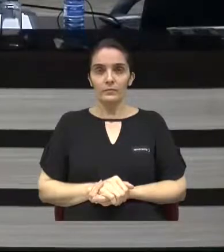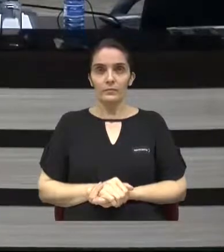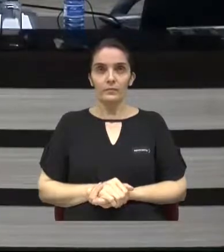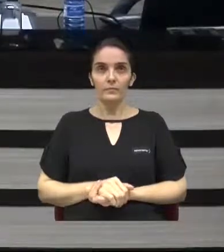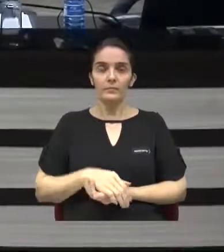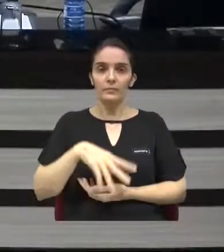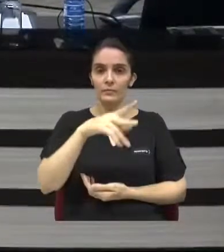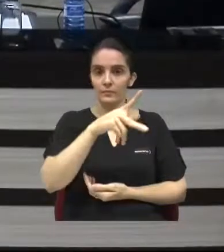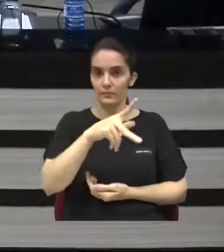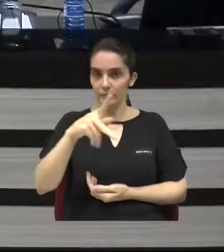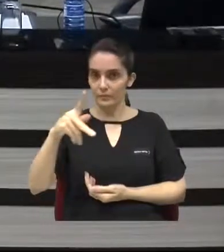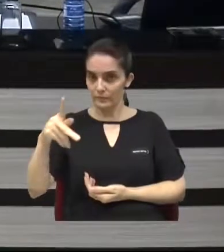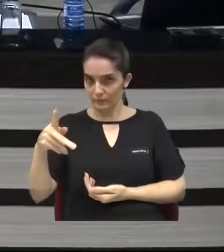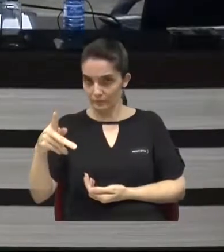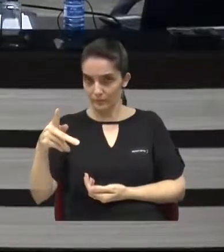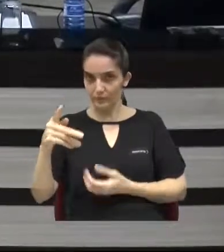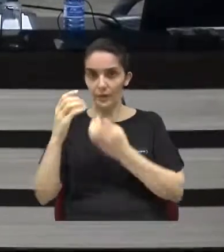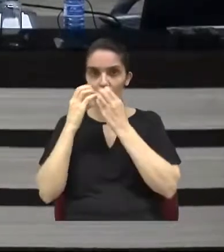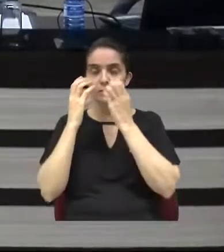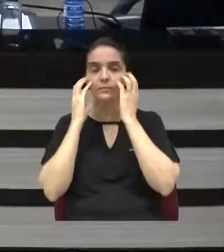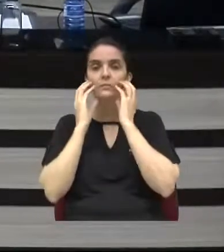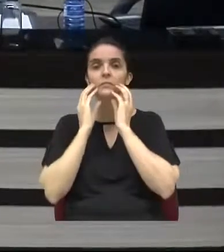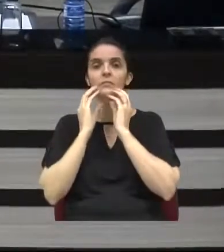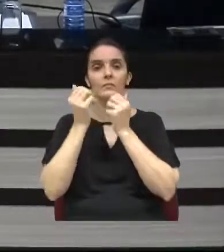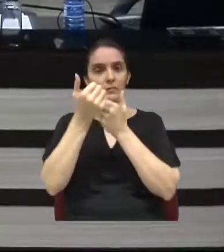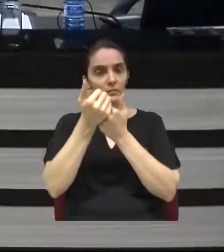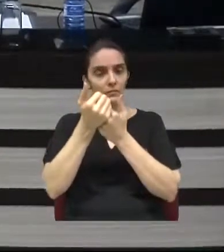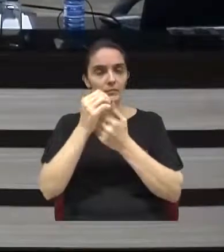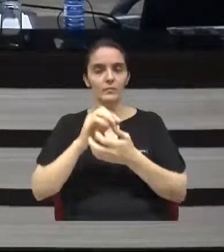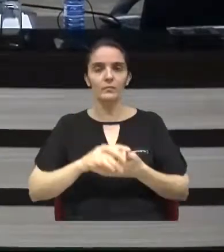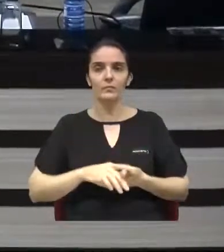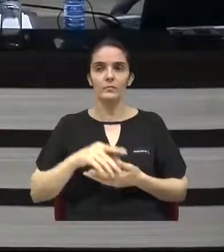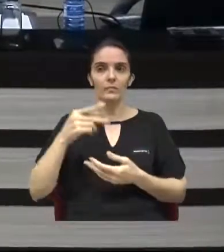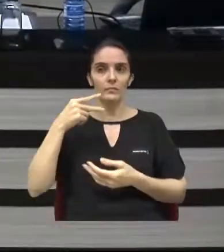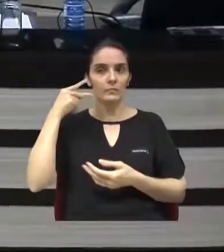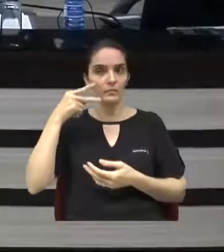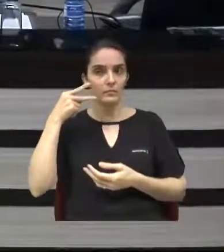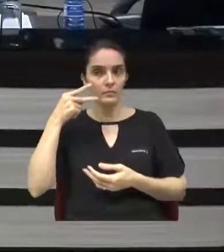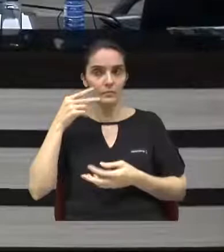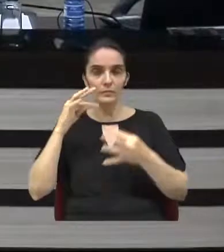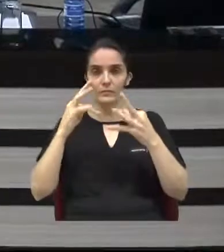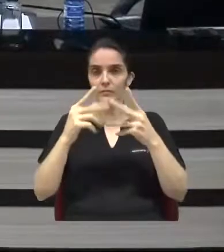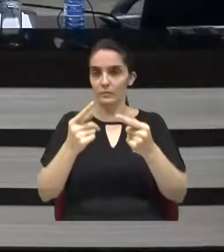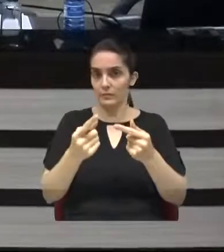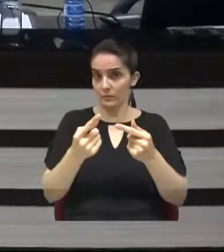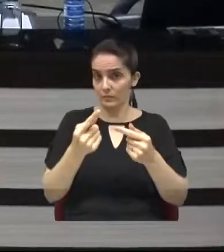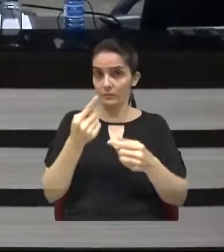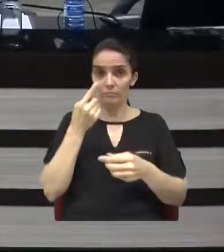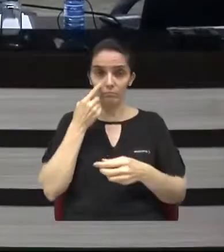Excelentíssimo presidente em exercício, vereador Mirdo Lanche, nobres pares, público que nos acompanha.